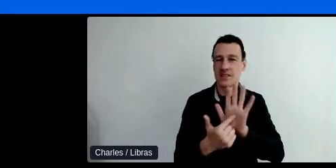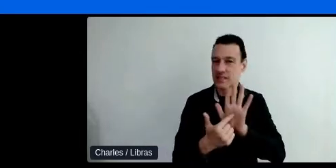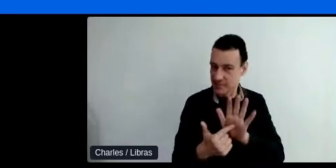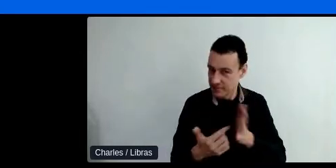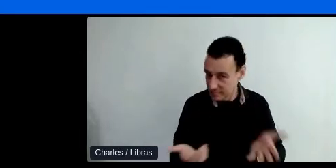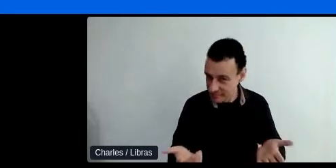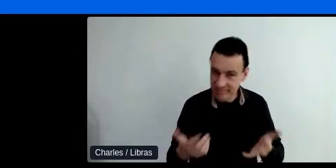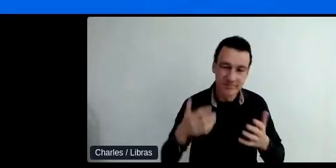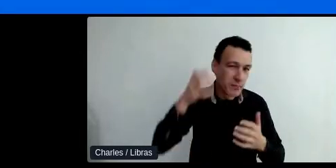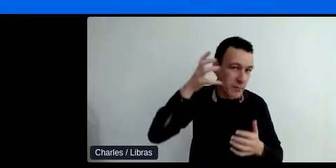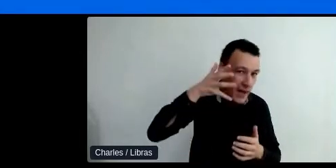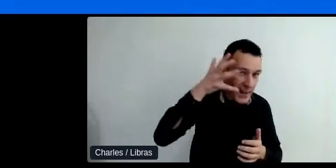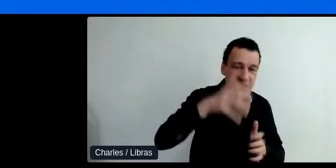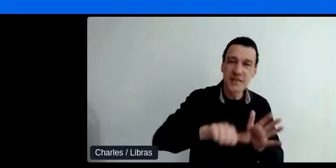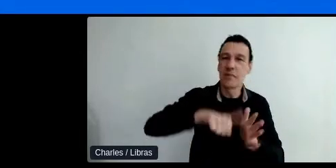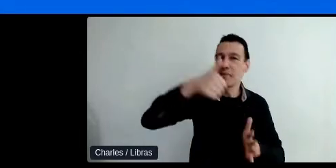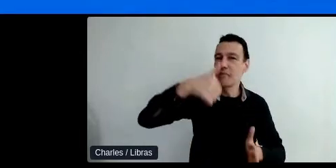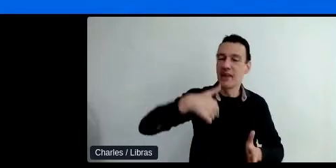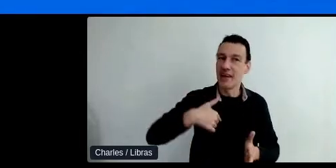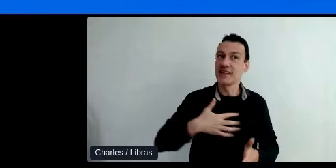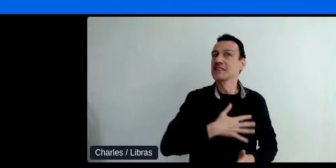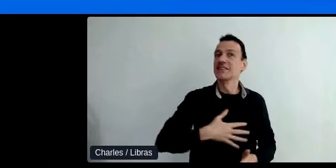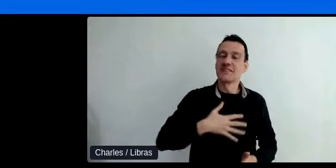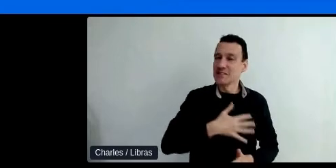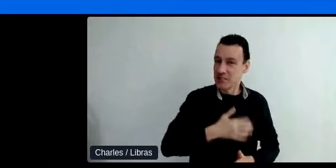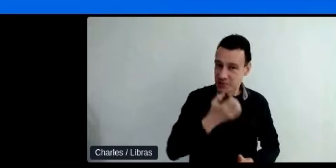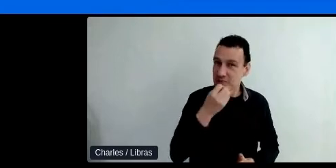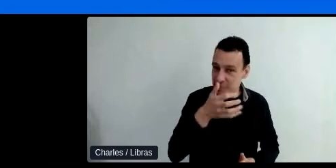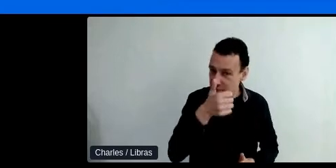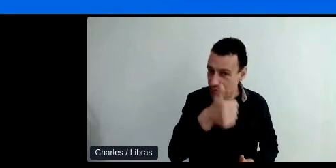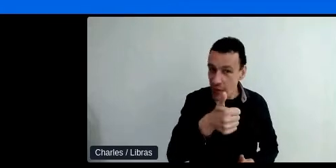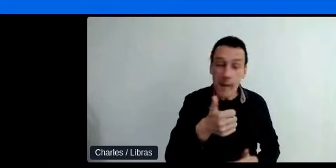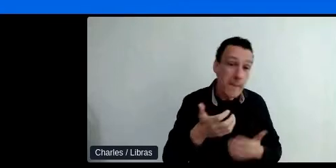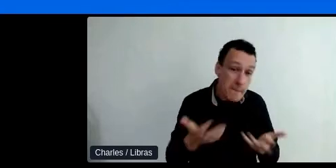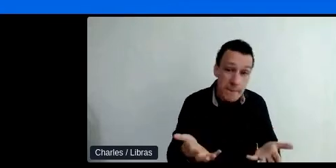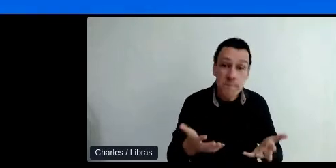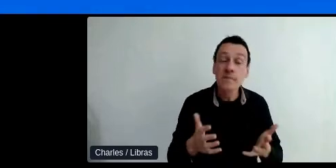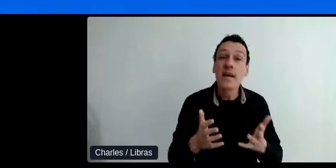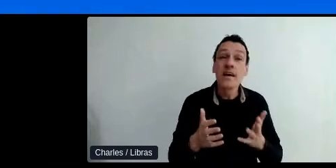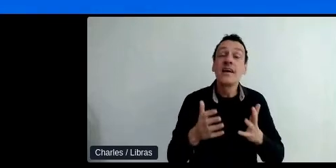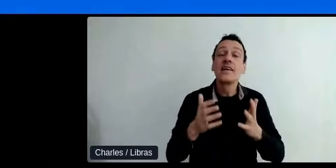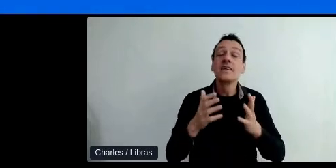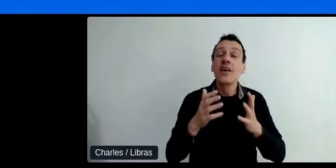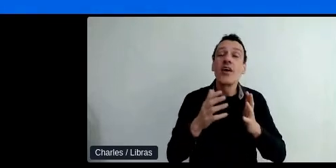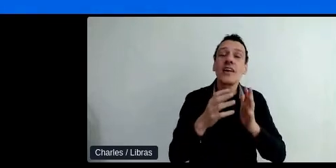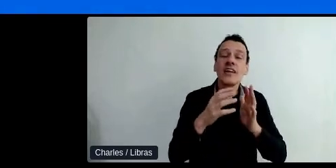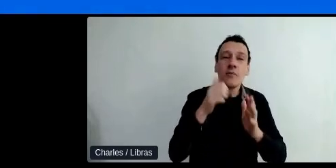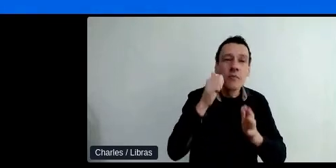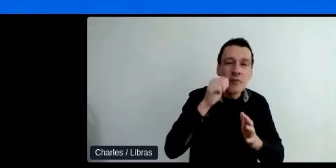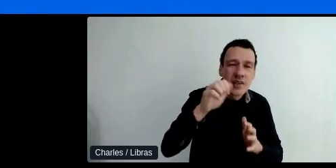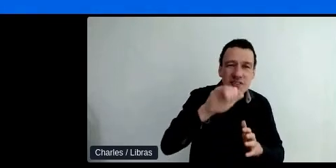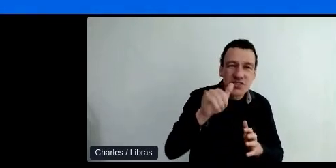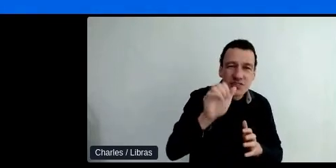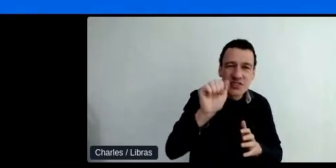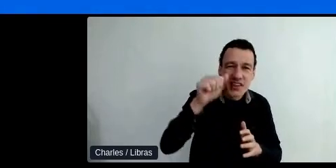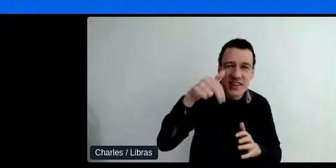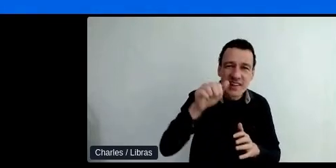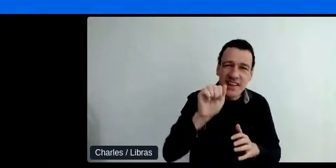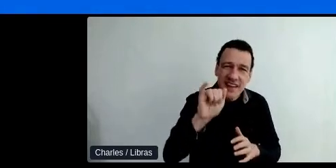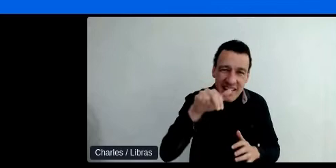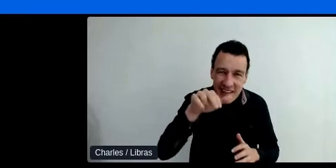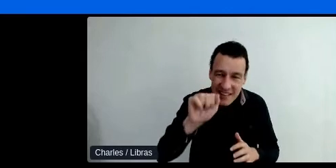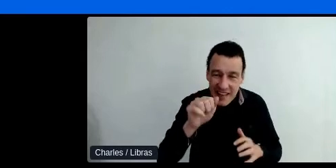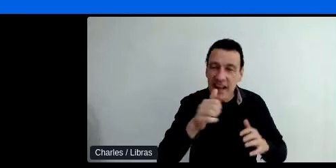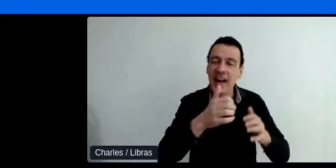é uma honra muito, muito legal aí. E vim logo na sequência aí do conteúdo super legal da Janaína aí, do Randolph,